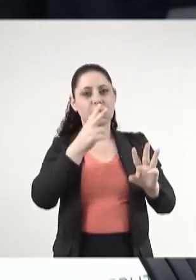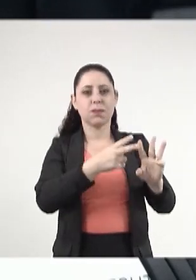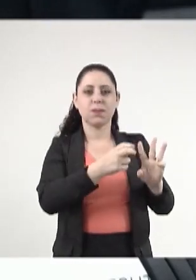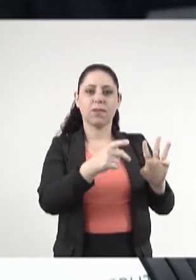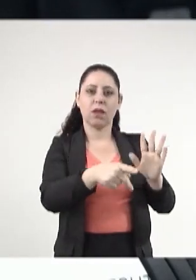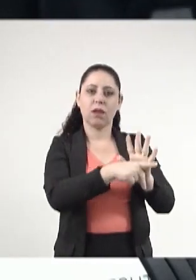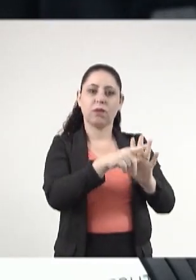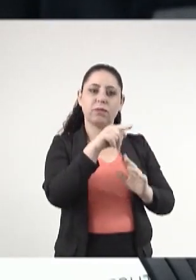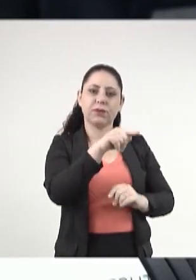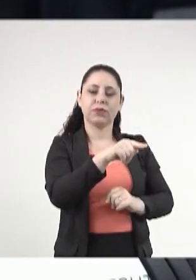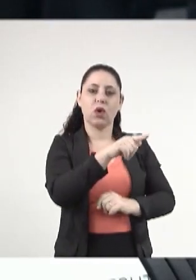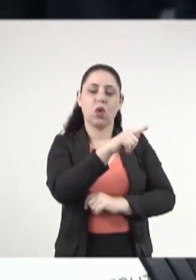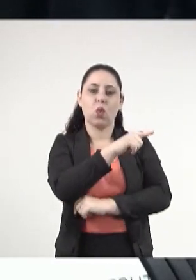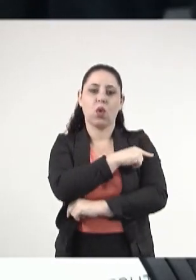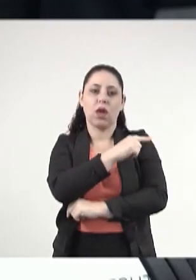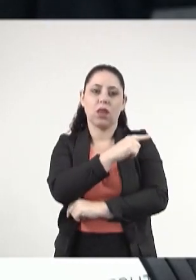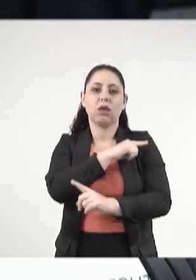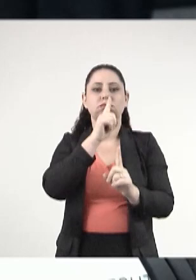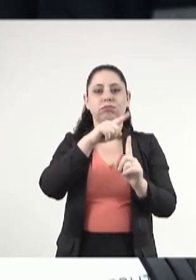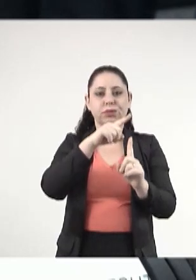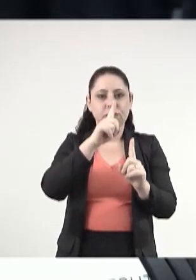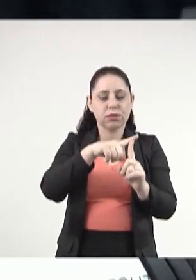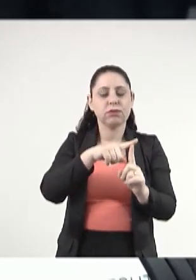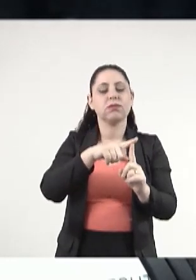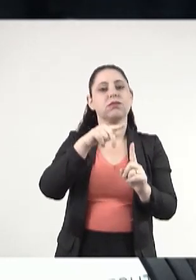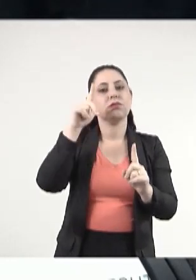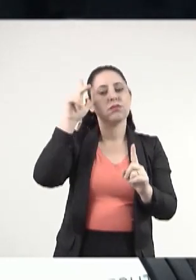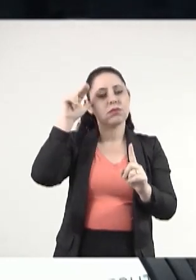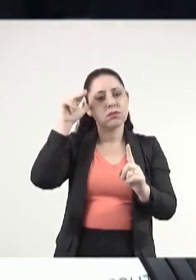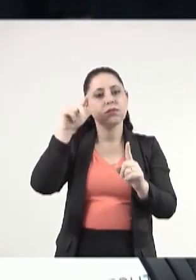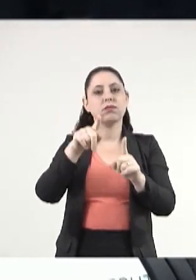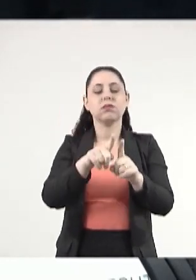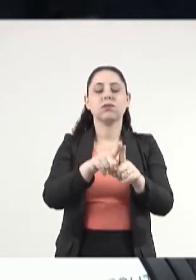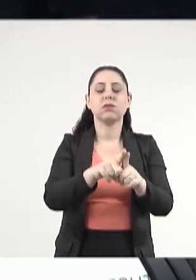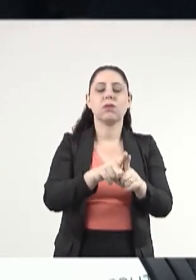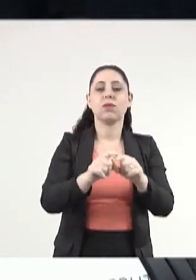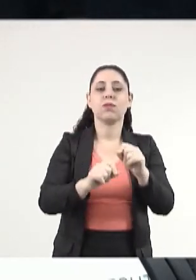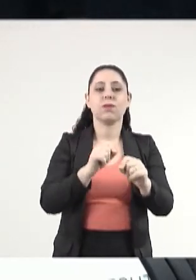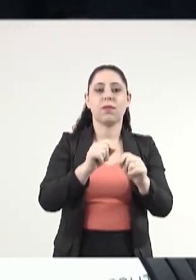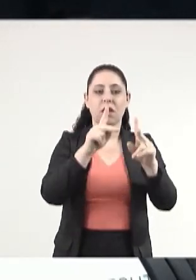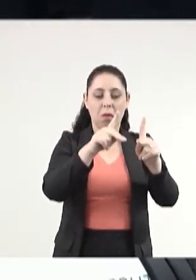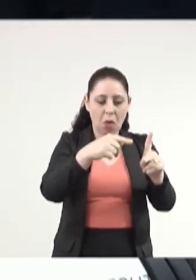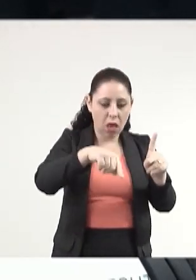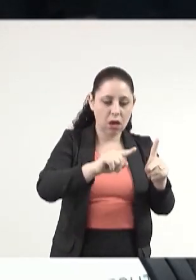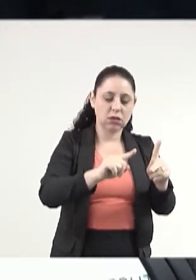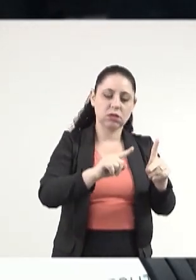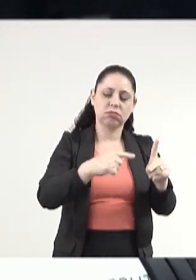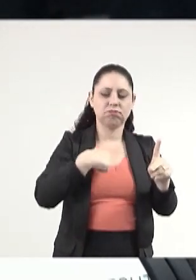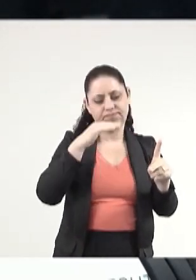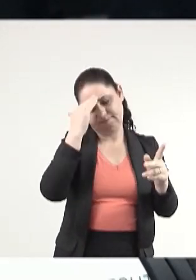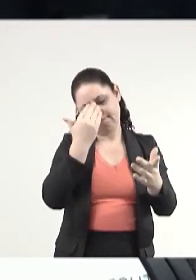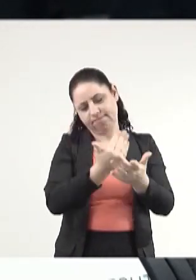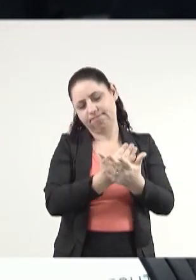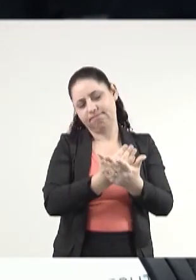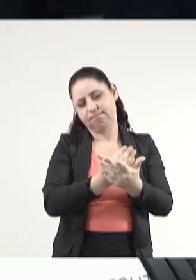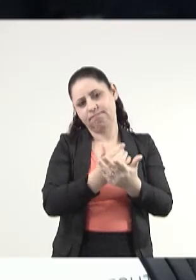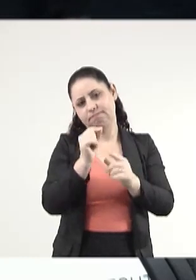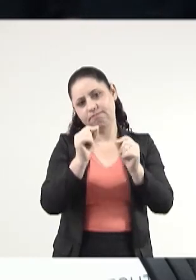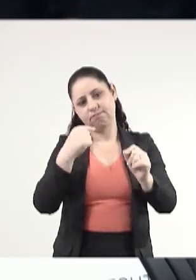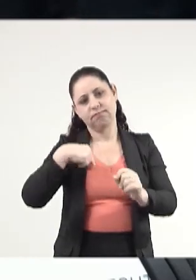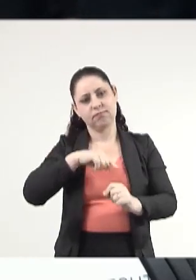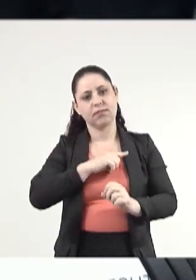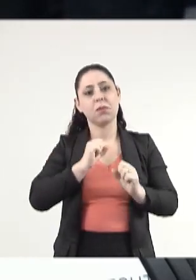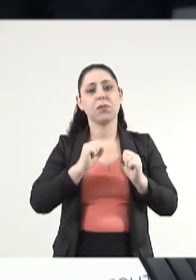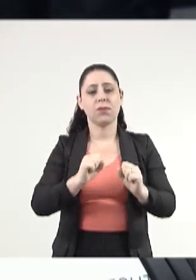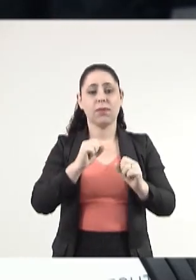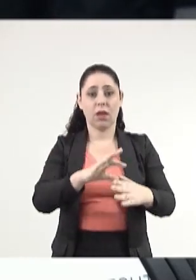dos indígenas Guarani, Kaiowá e Terena, que ali povoam. Então, creio que, de alguma forma, a gente veio